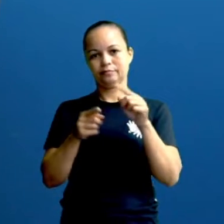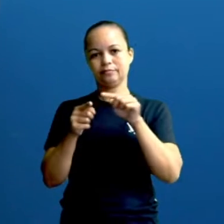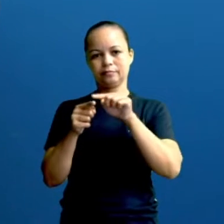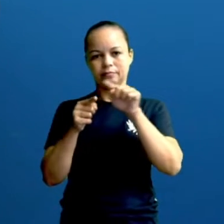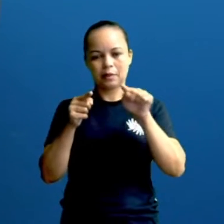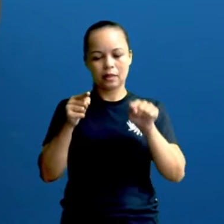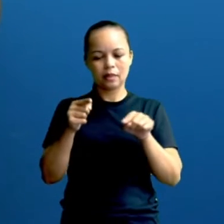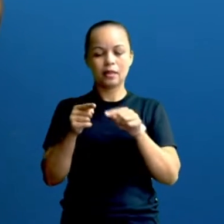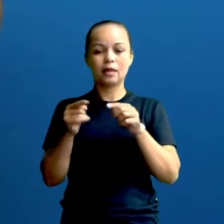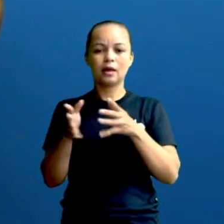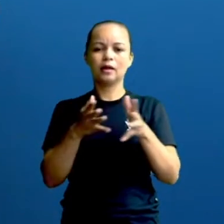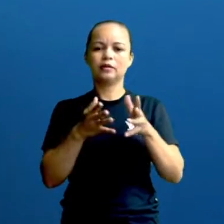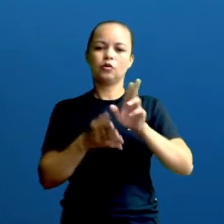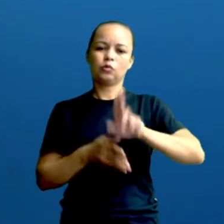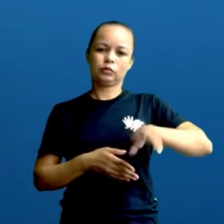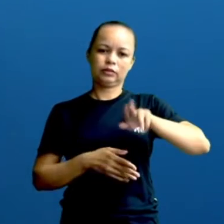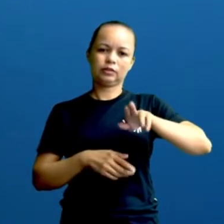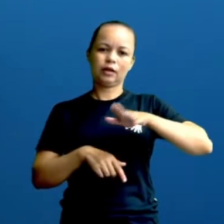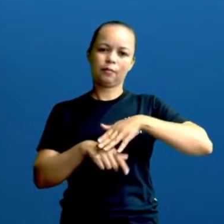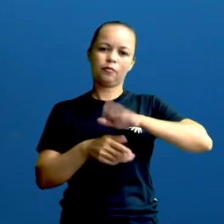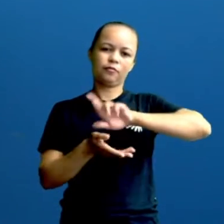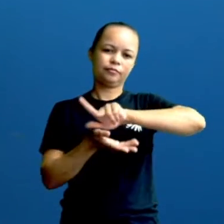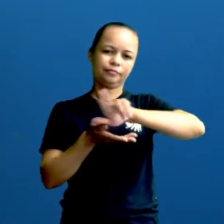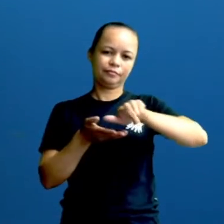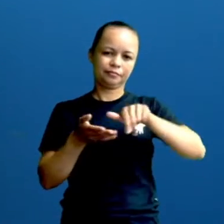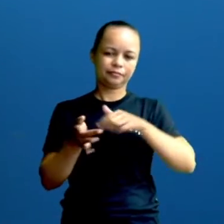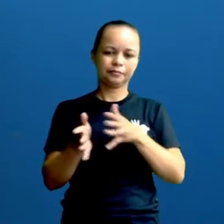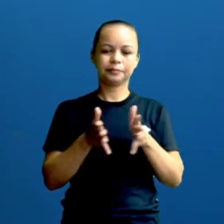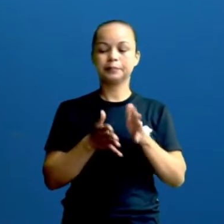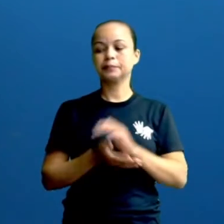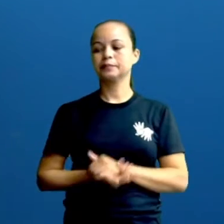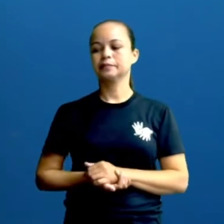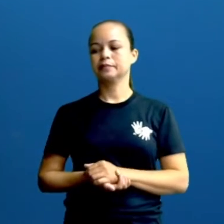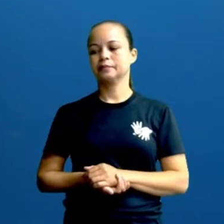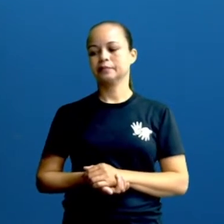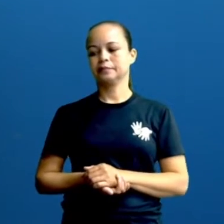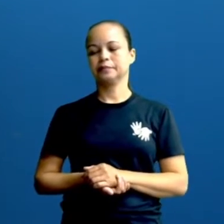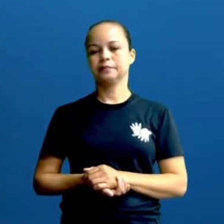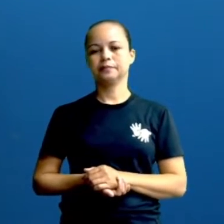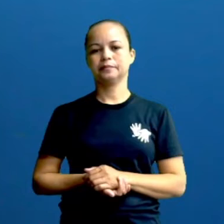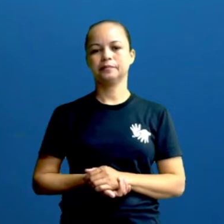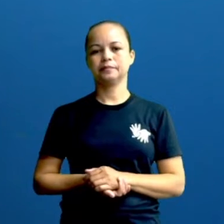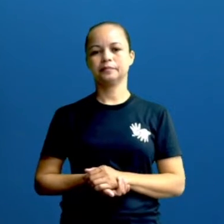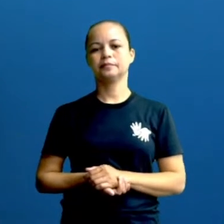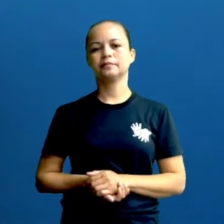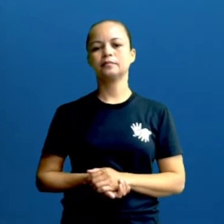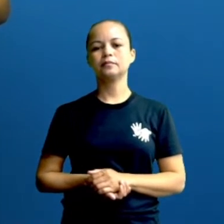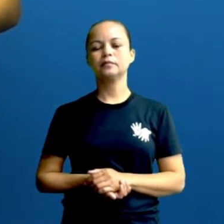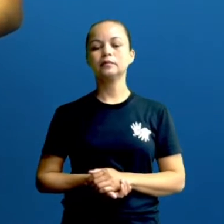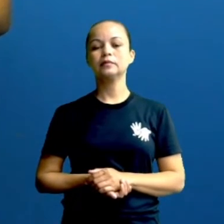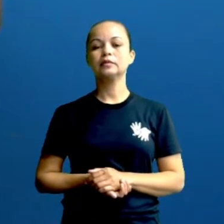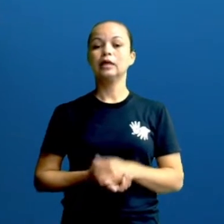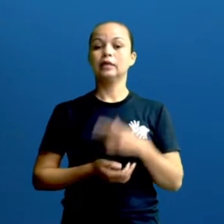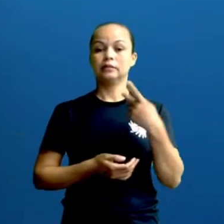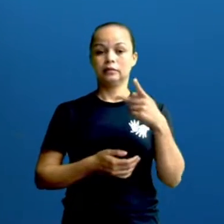Que vamos usar por muito tempo. Então, aqui foi determinado um valor para o